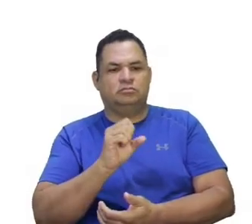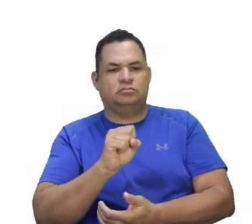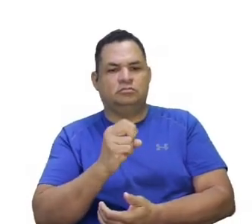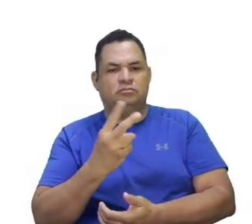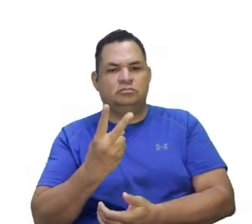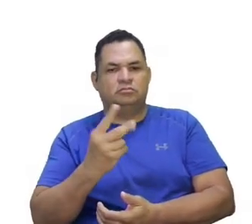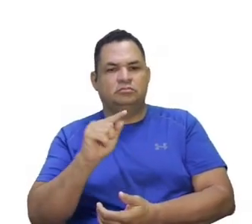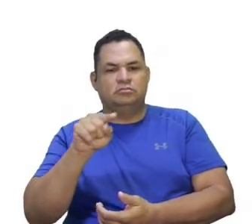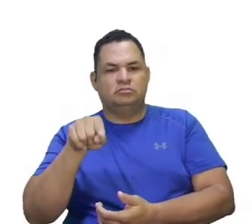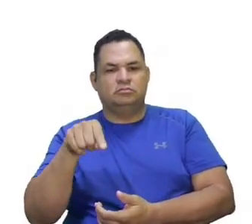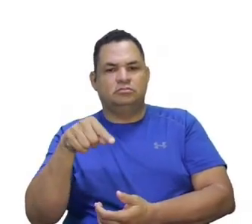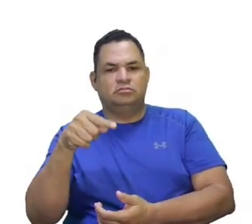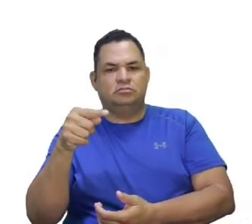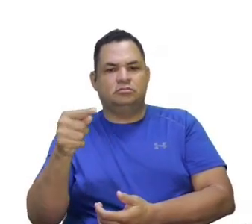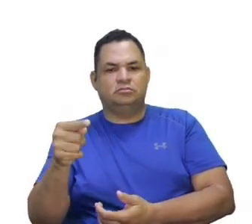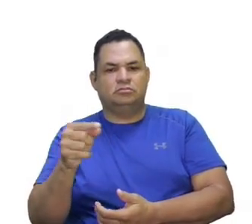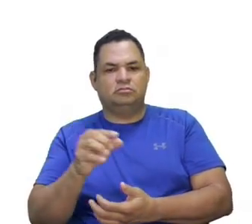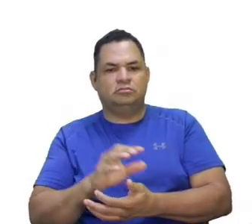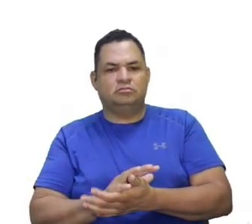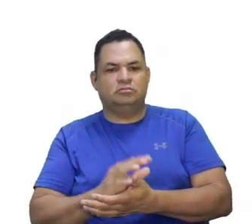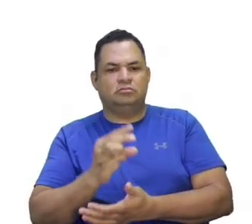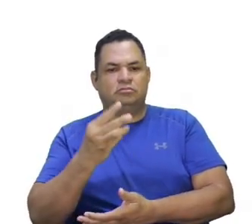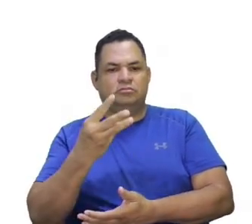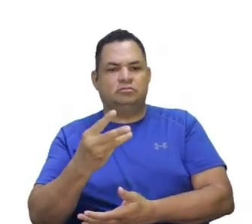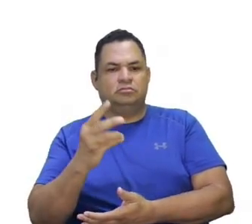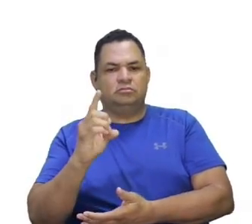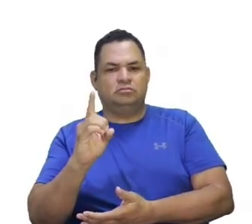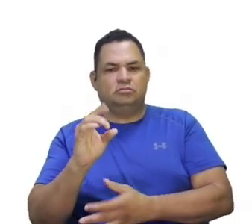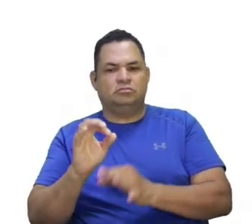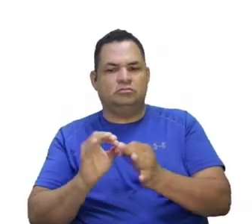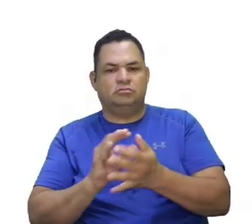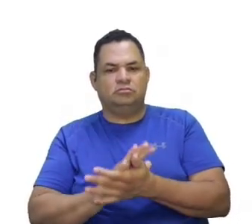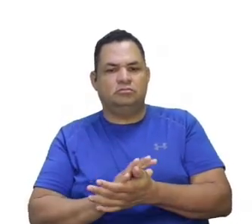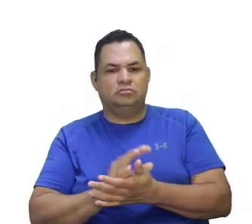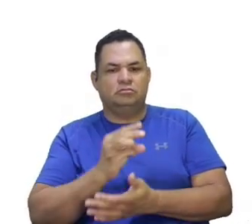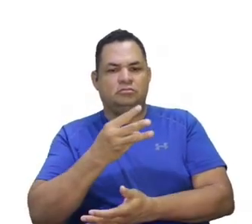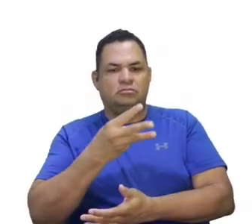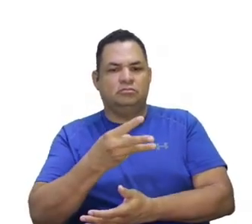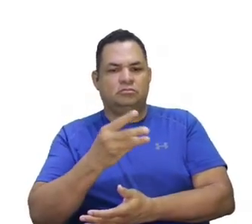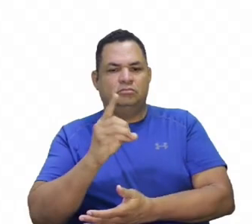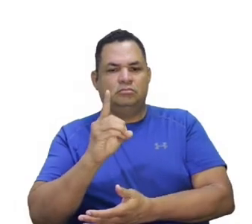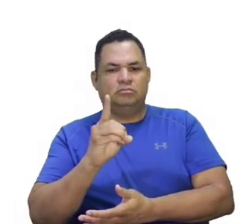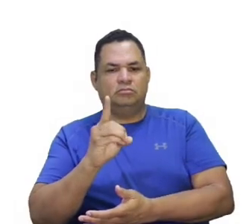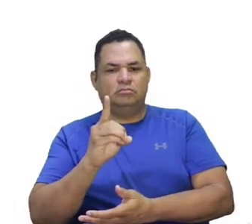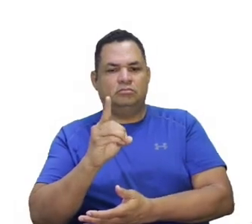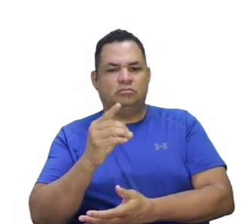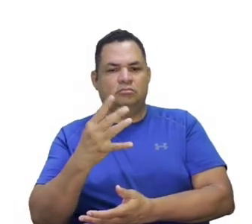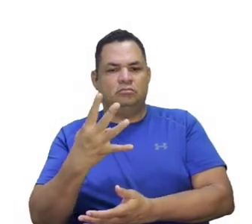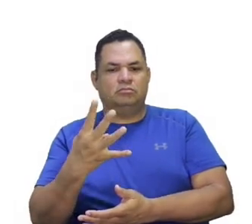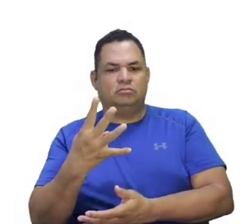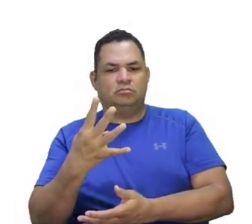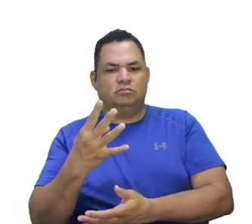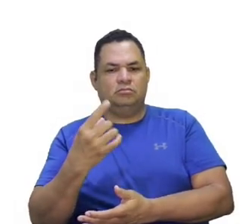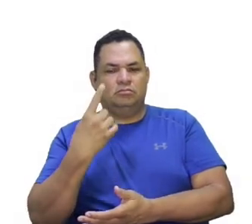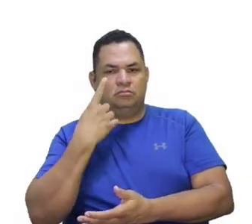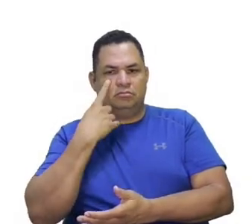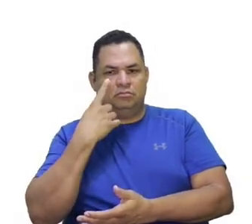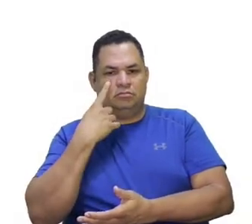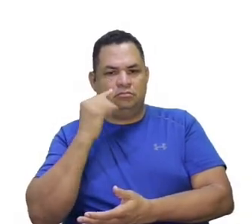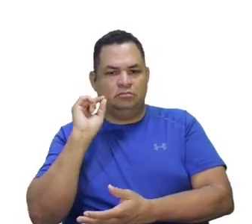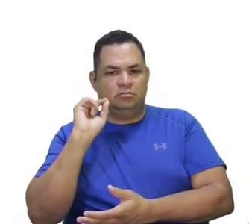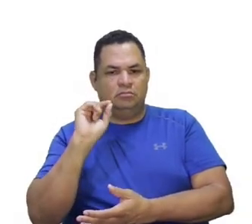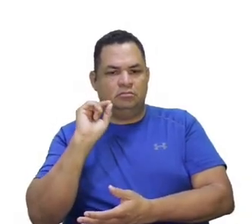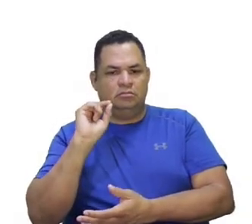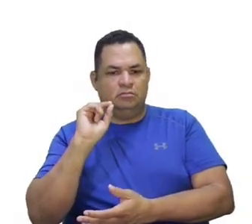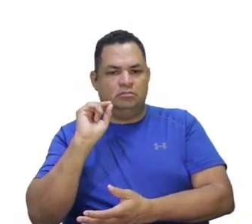4s2. E depois a gente volta para o 3d, que vai ser 3d4. Olha